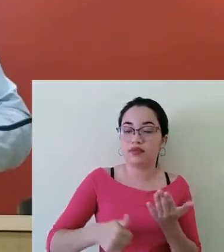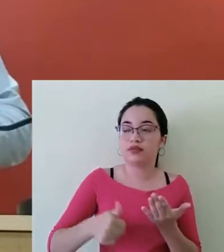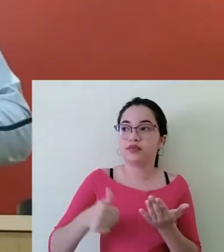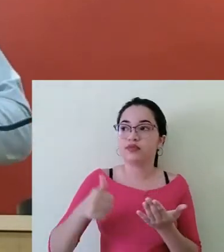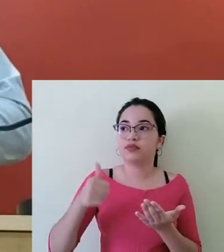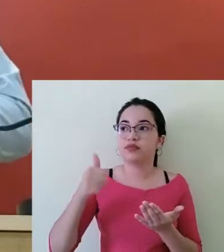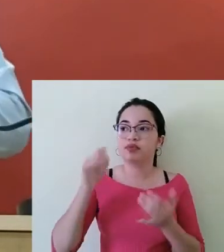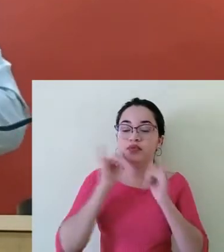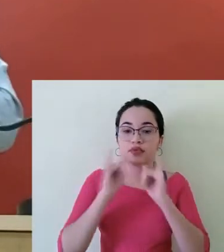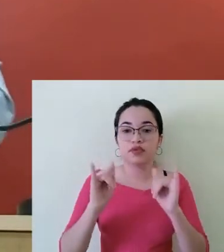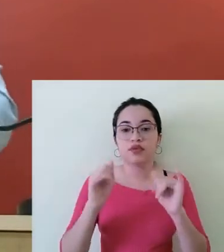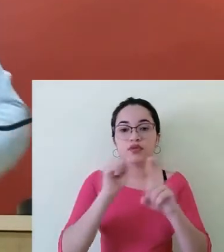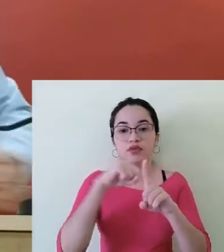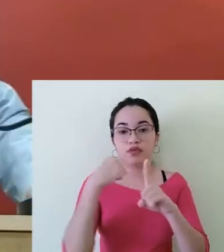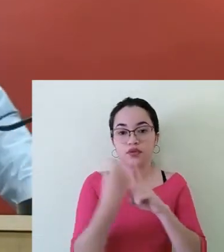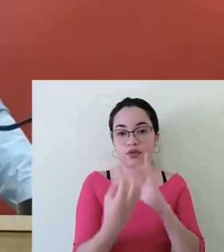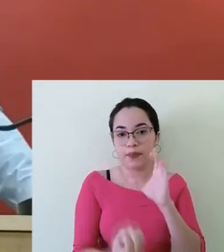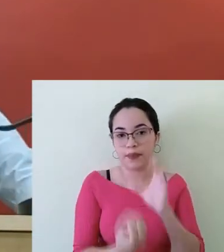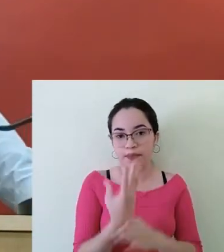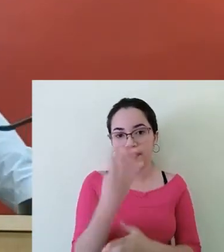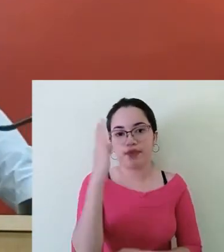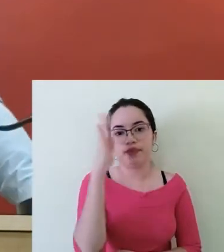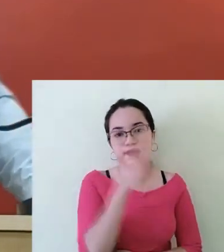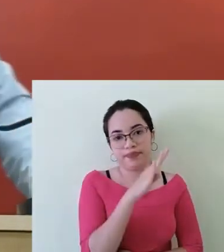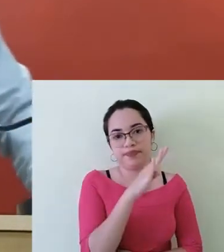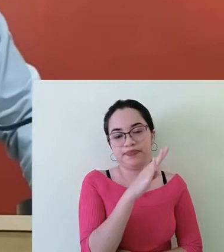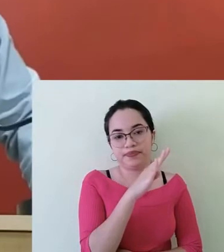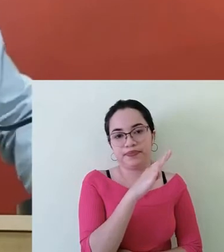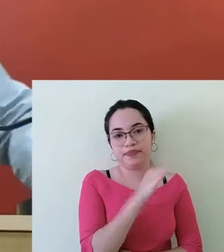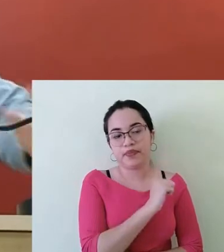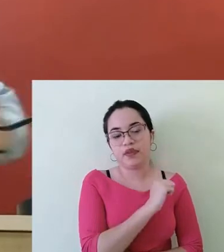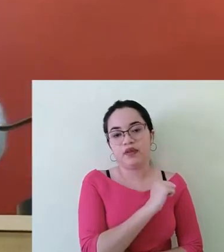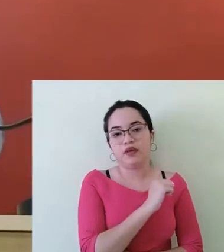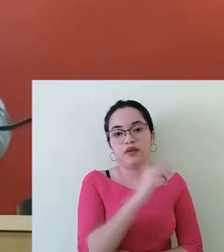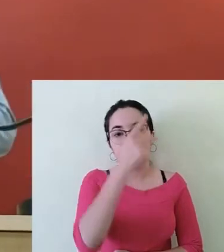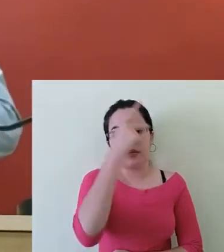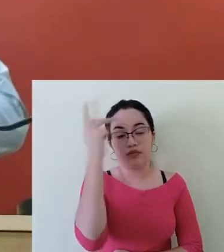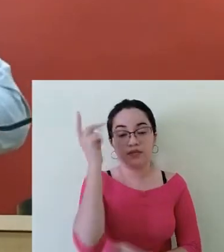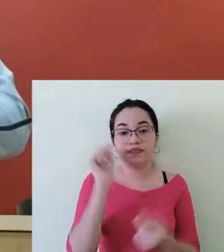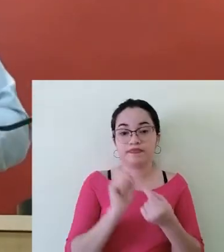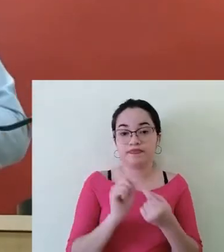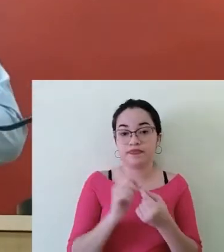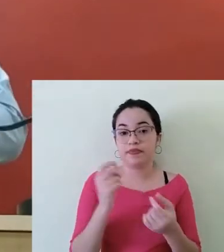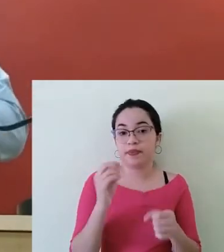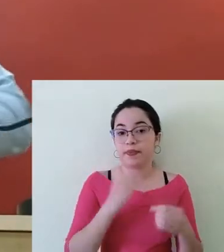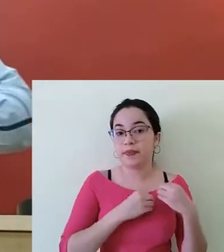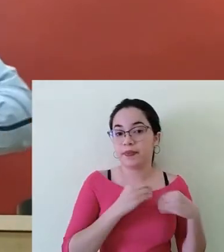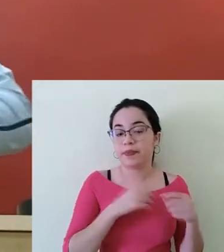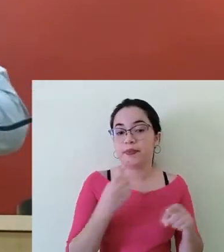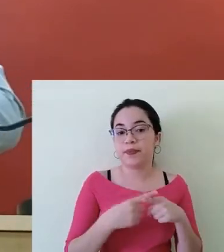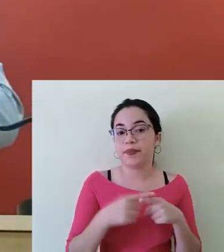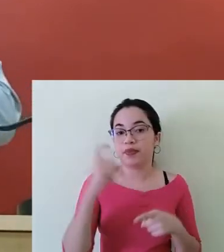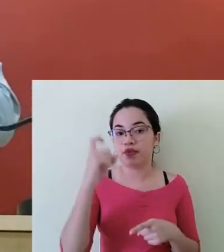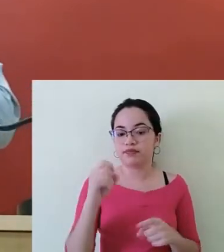dizer que é a sociedade que produz o mal, que as pessoas cometem pecados